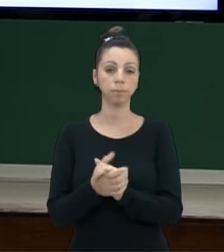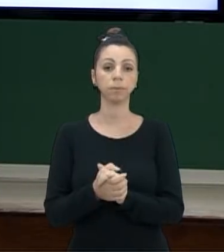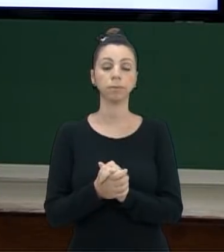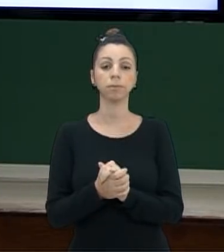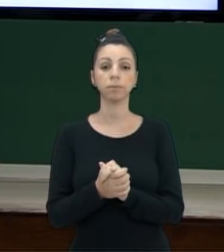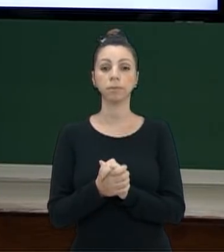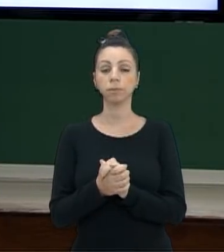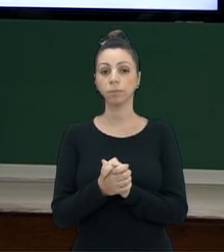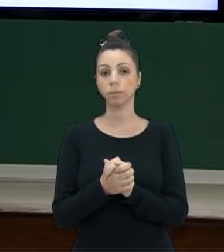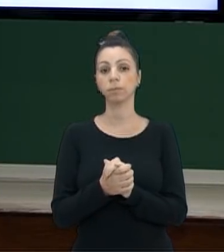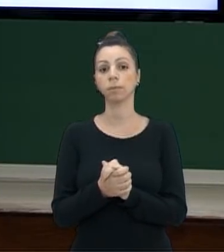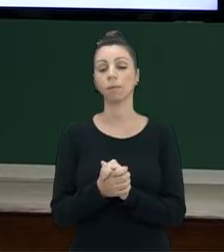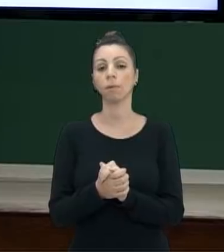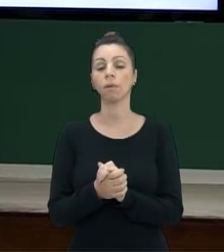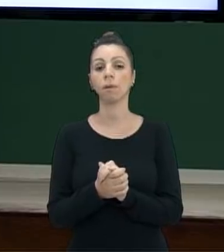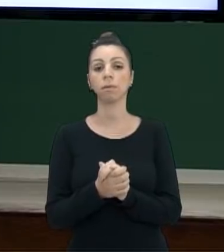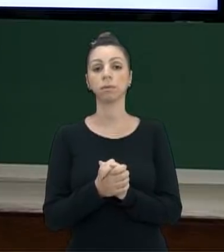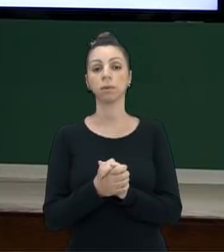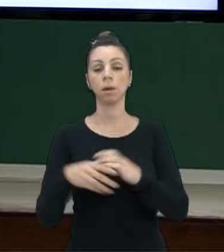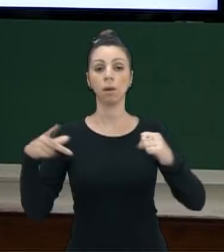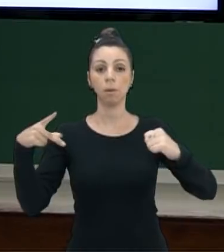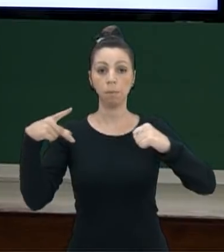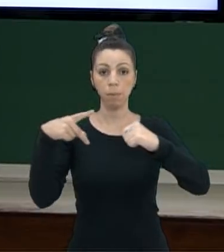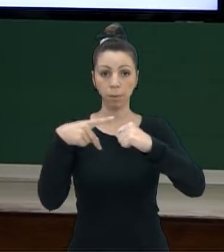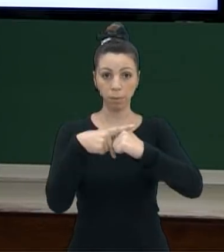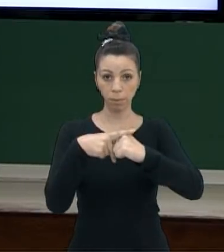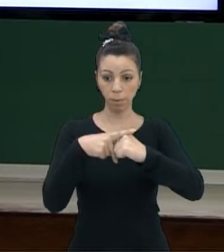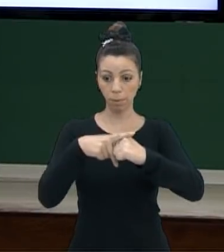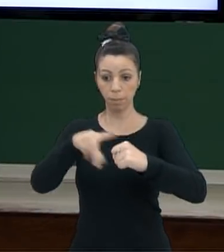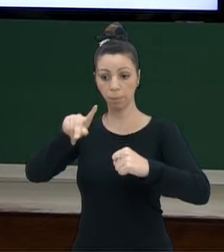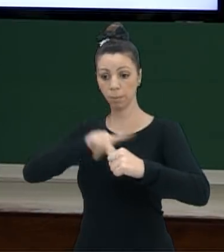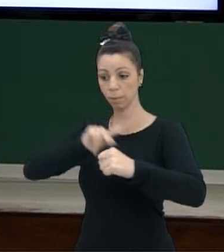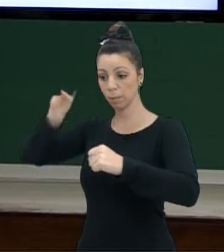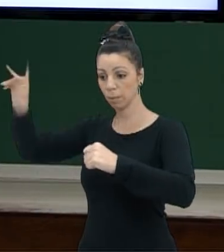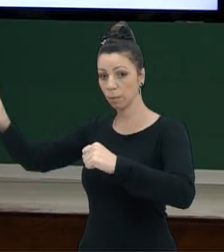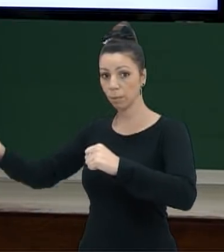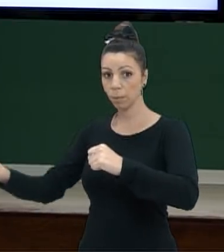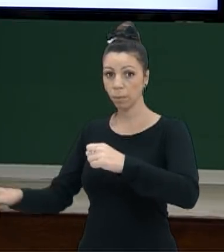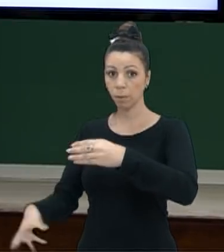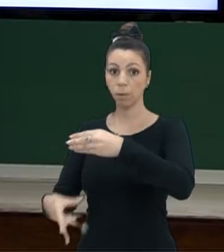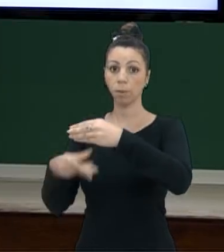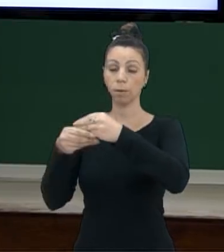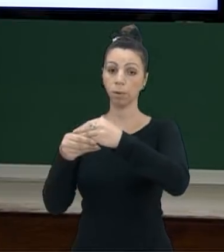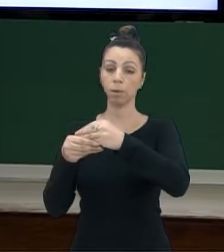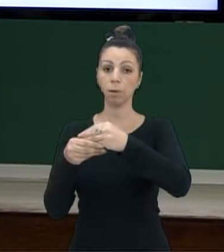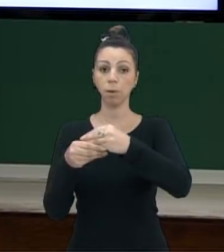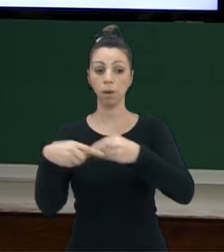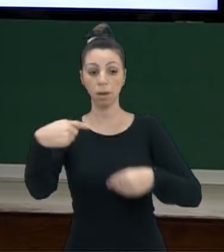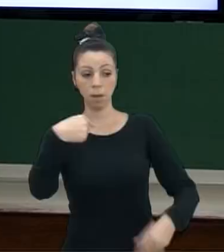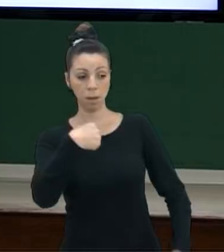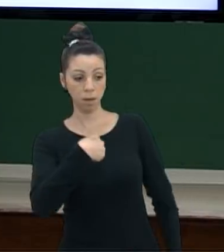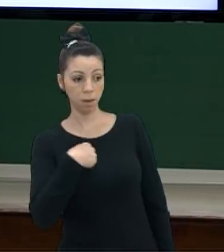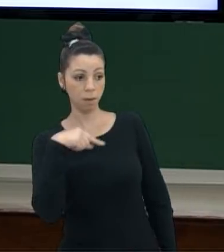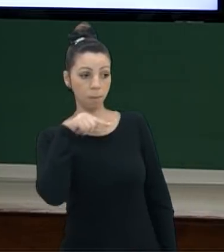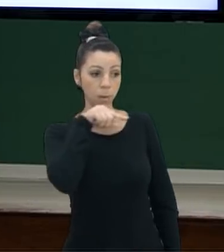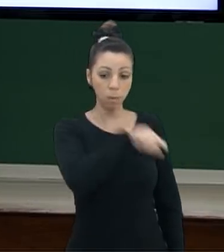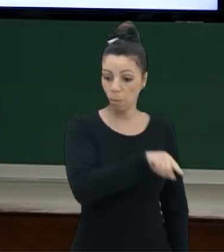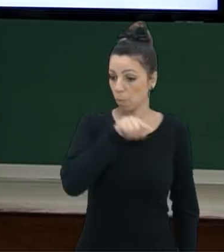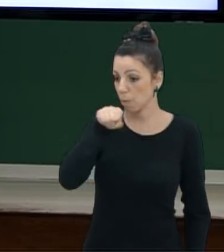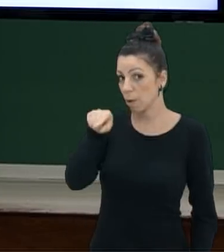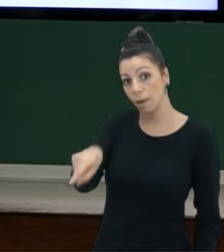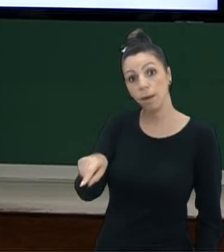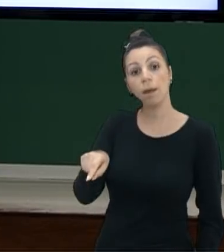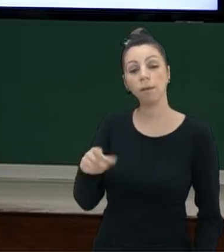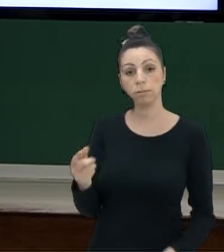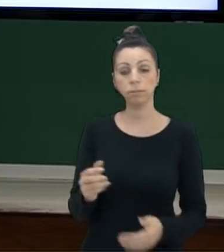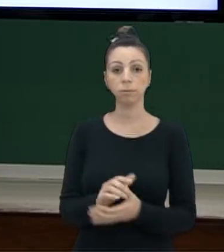pronomes pessoais oblíquos. Eles vão se referir ao eu, ao tu, ao ele, às pessoas do